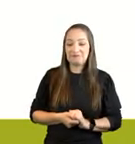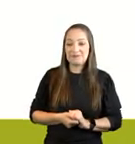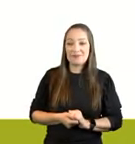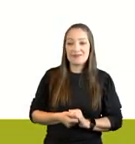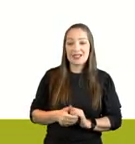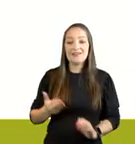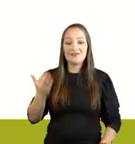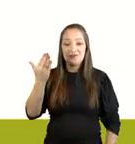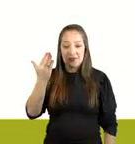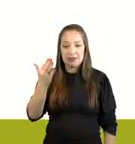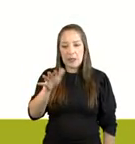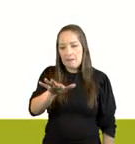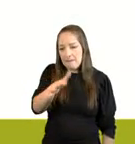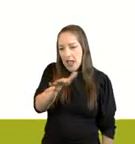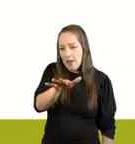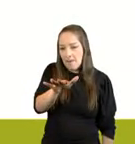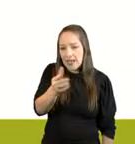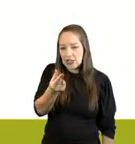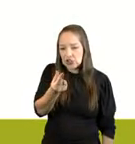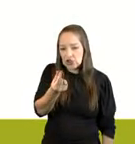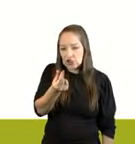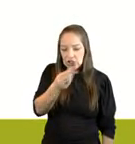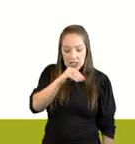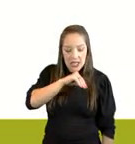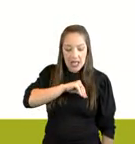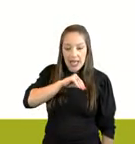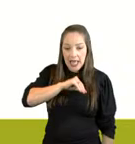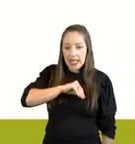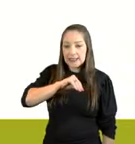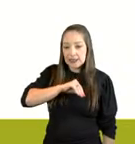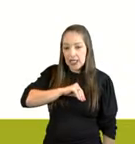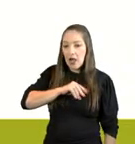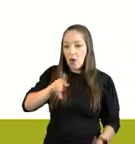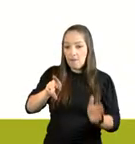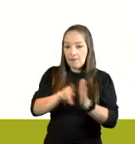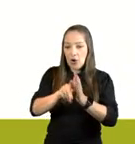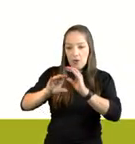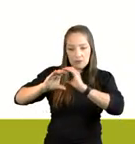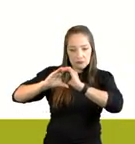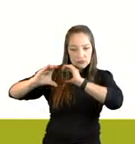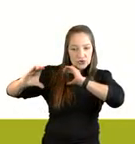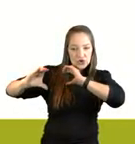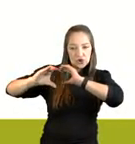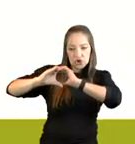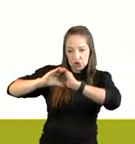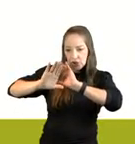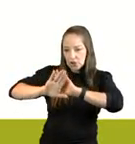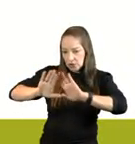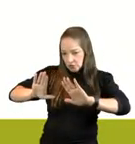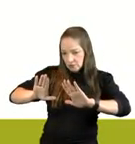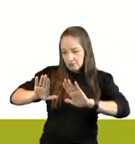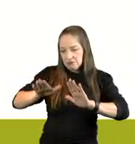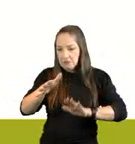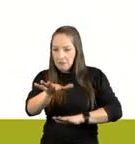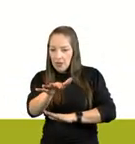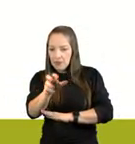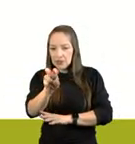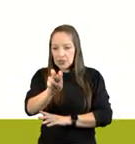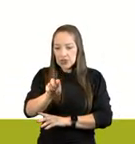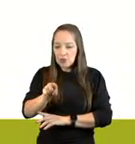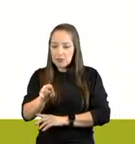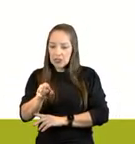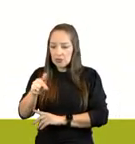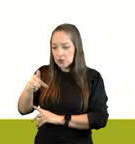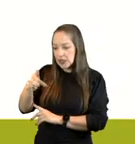faixa salarial que eu encontrei de engenheiros e agrimensores, né, que fica entre 5 mil e 7